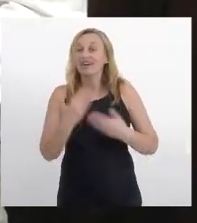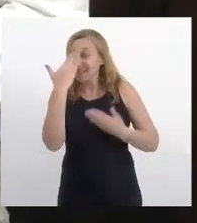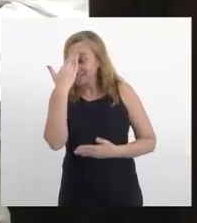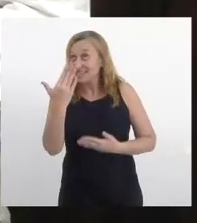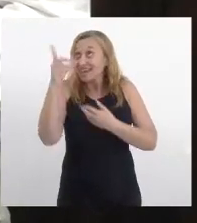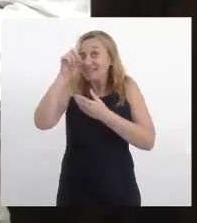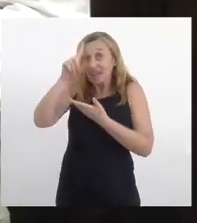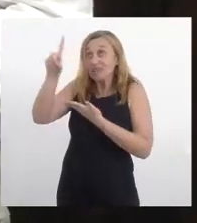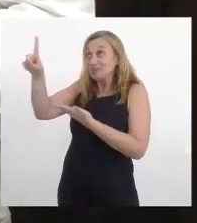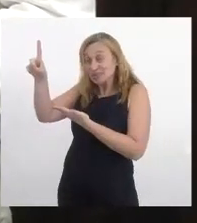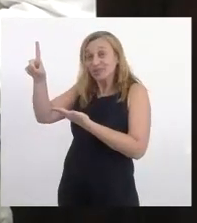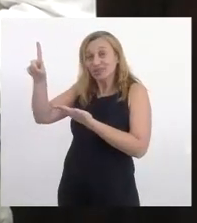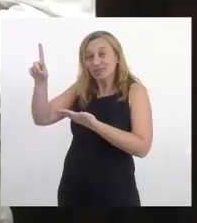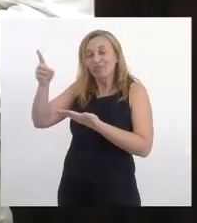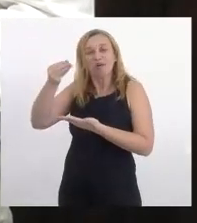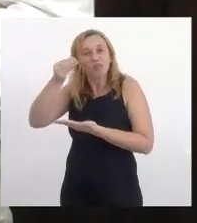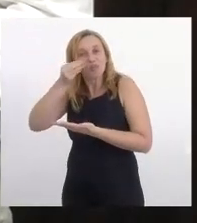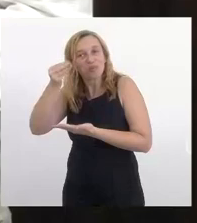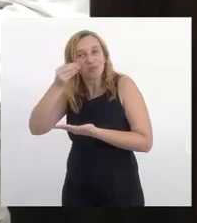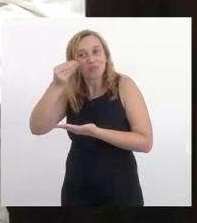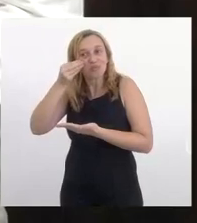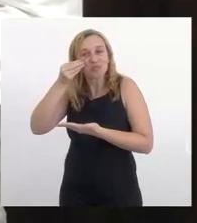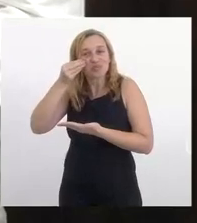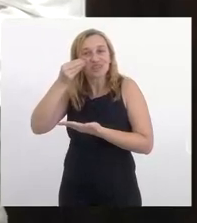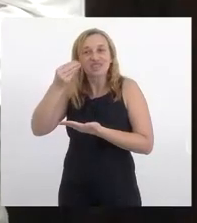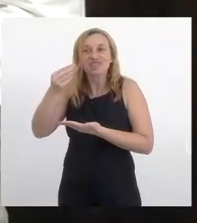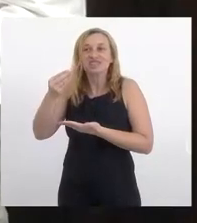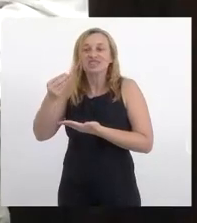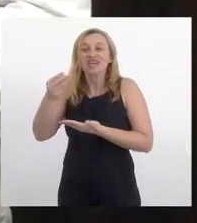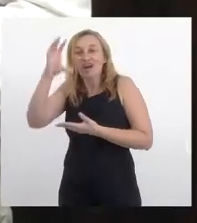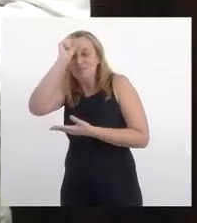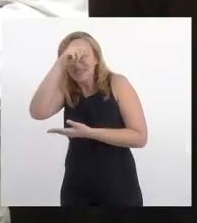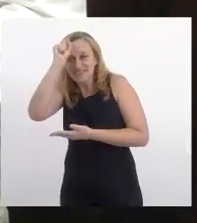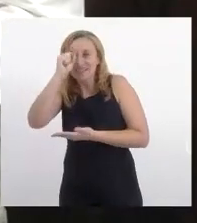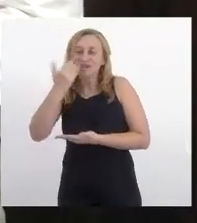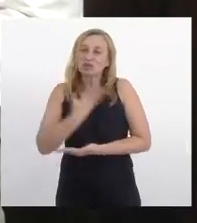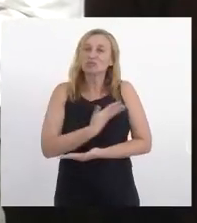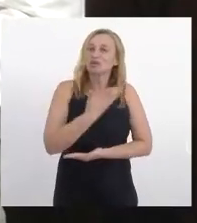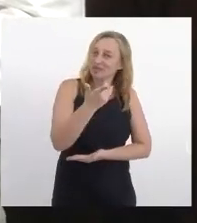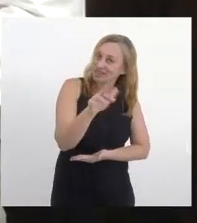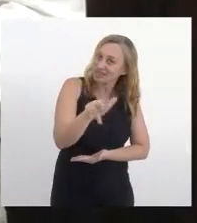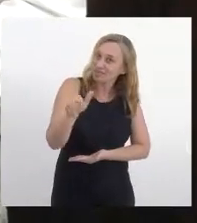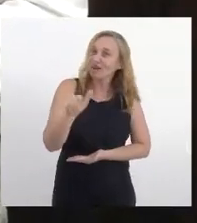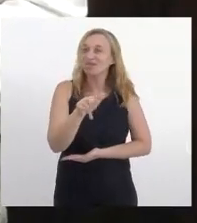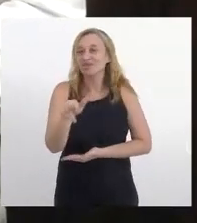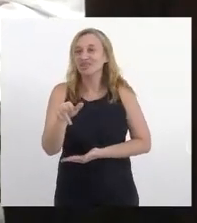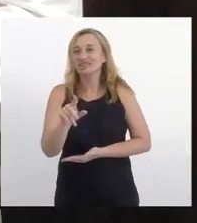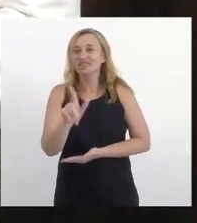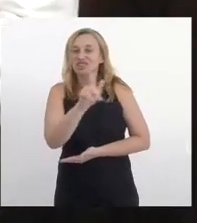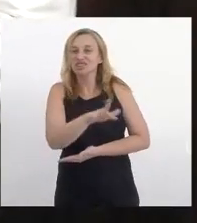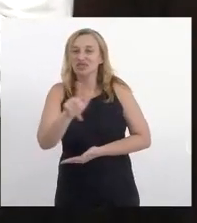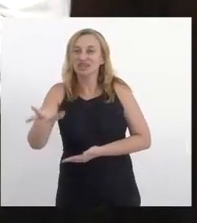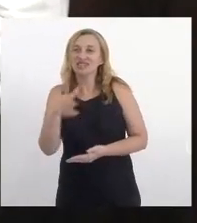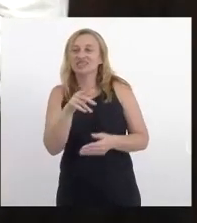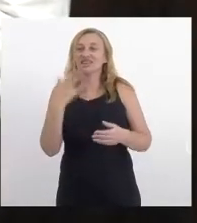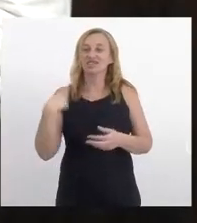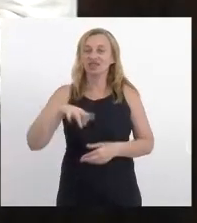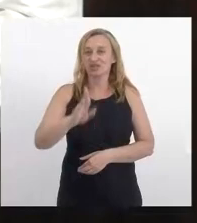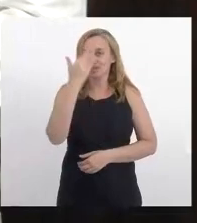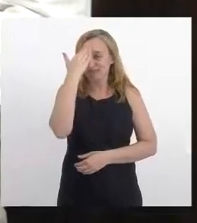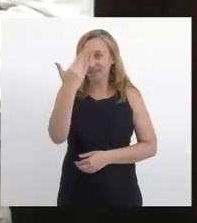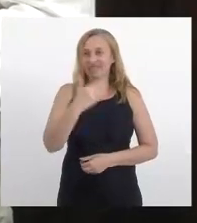agradeço a Deus, né, pela oportunidade de conviver e aprender com os meus irmãos e irmãs das demais religiões. Muito